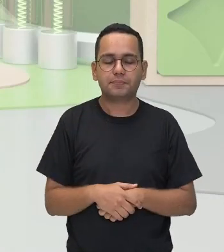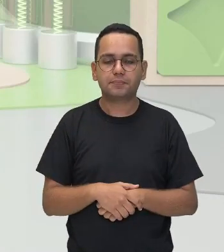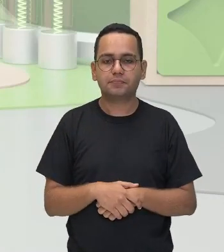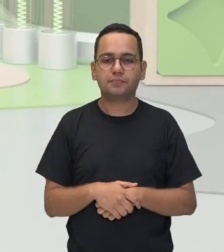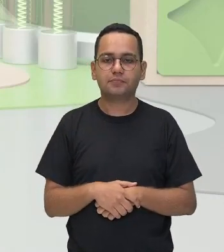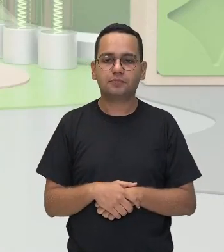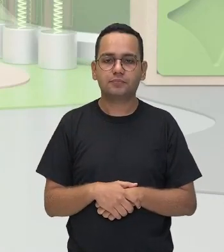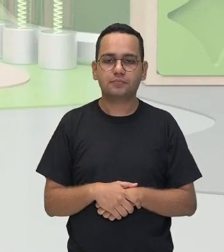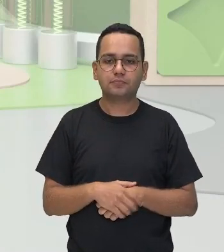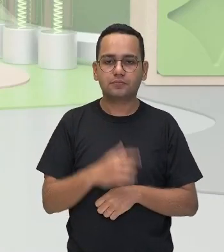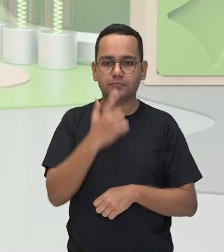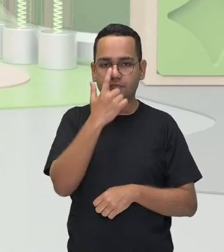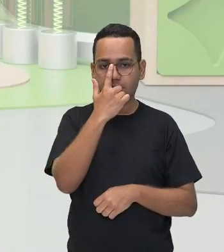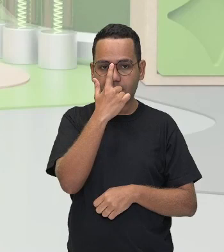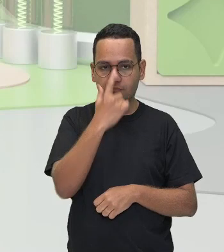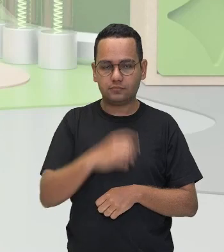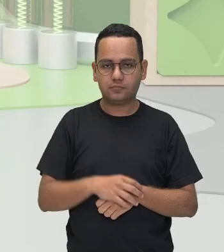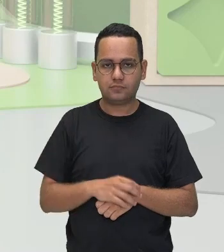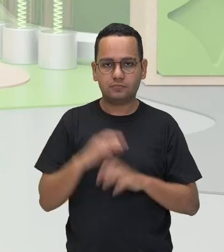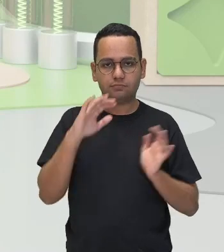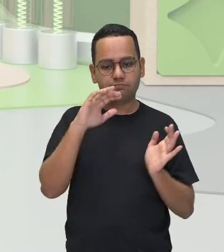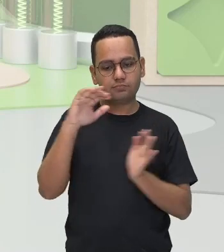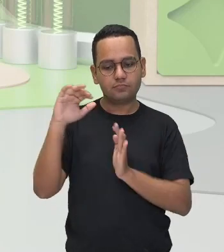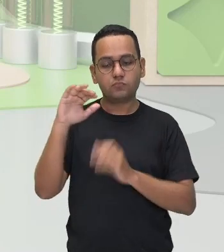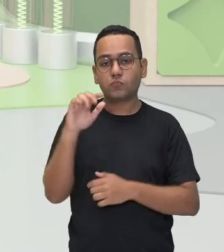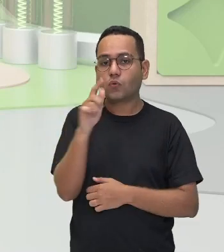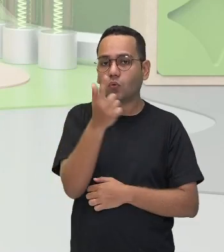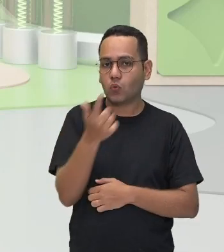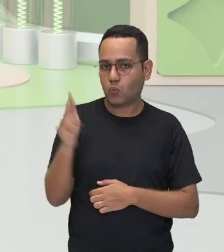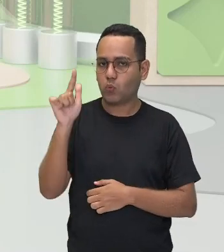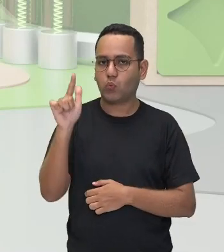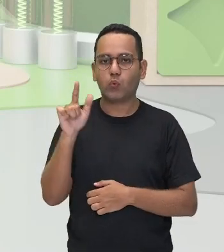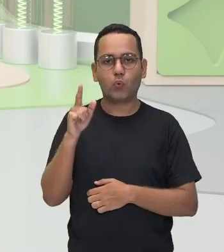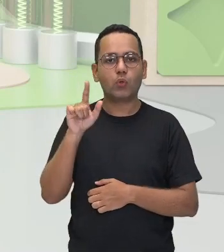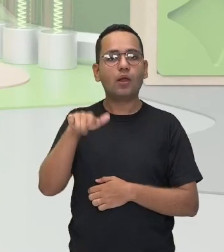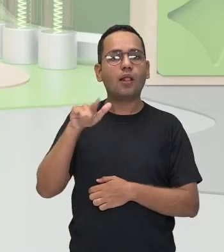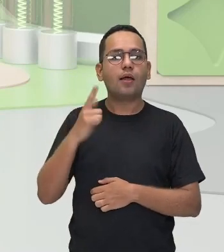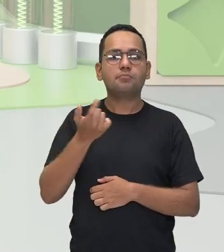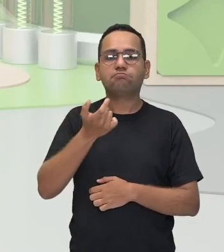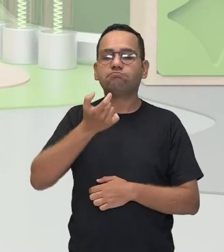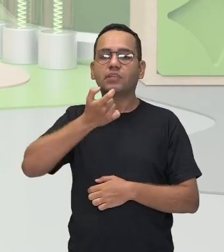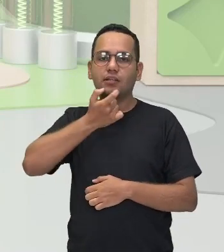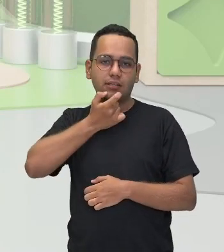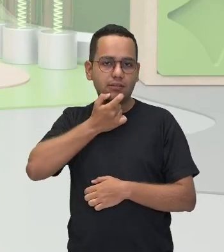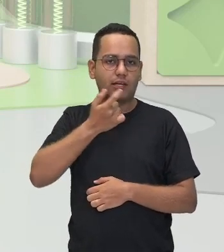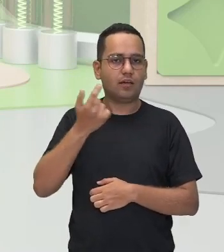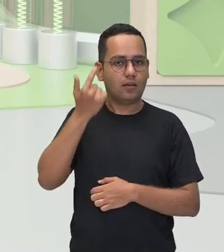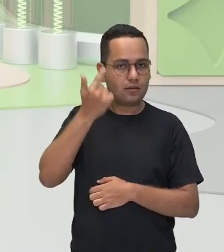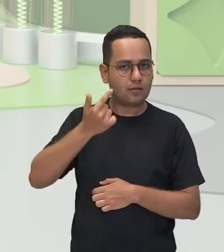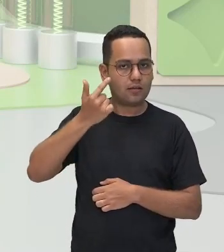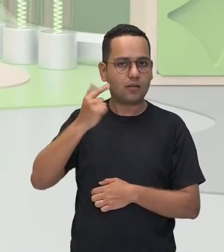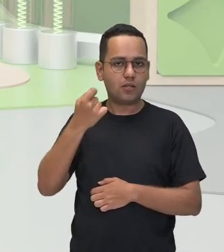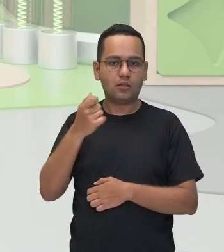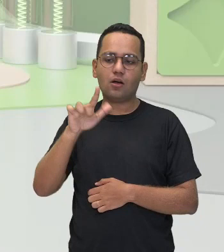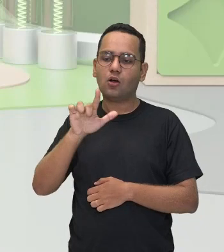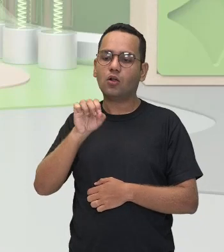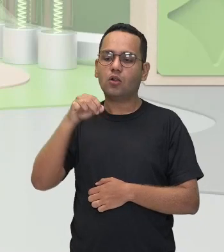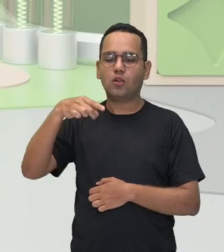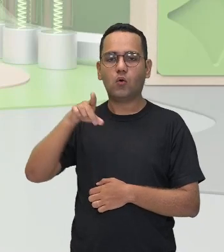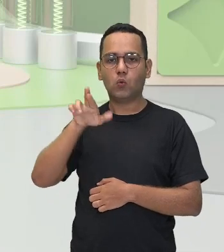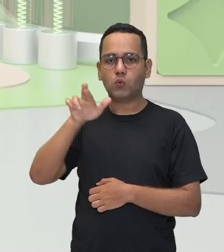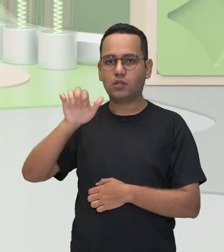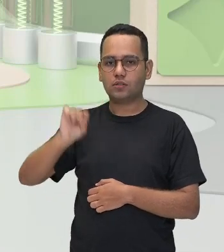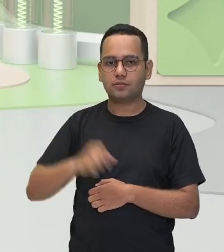tá bom? E no próximo nós vamos ver aí o que aconteceu em Londres, em 1952. Então,